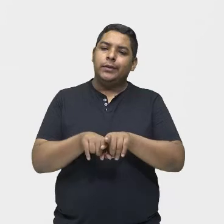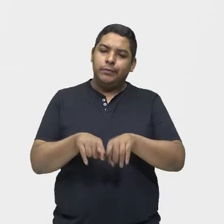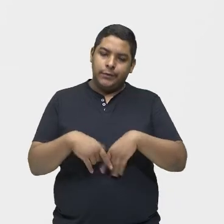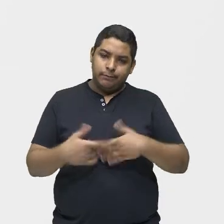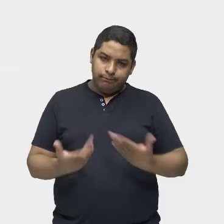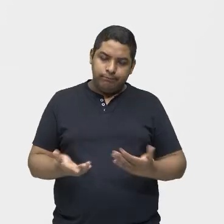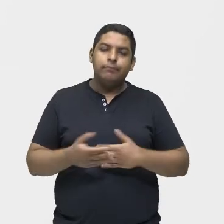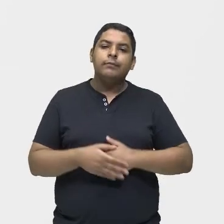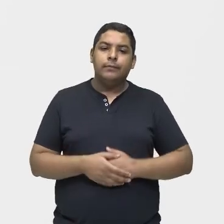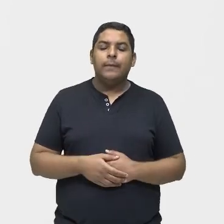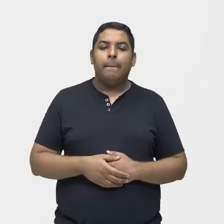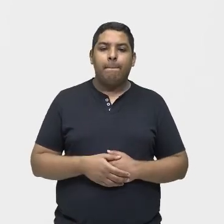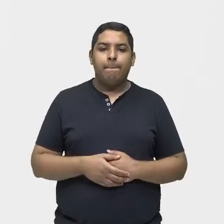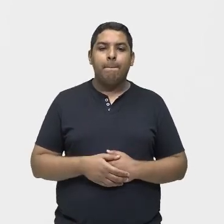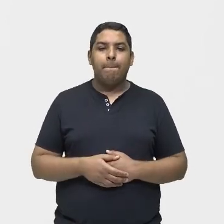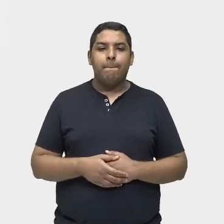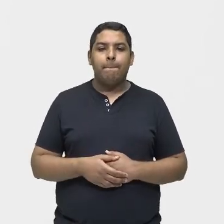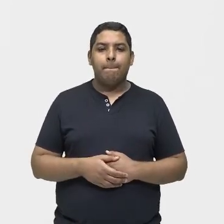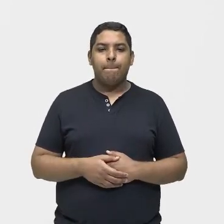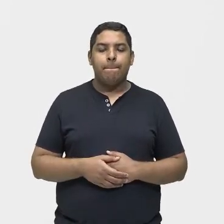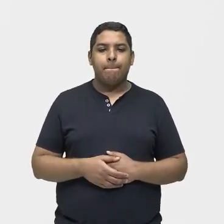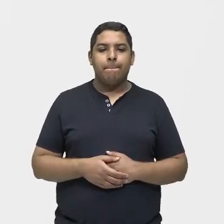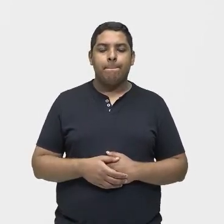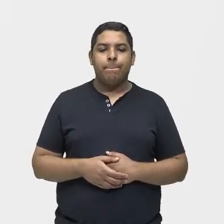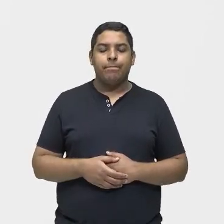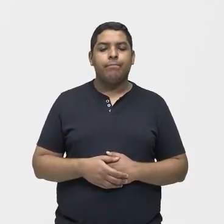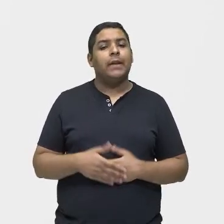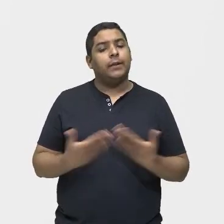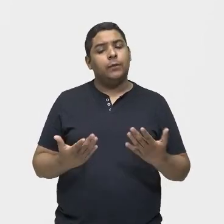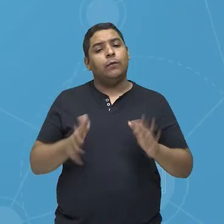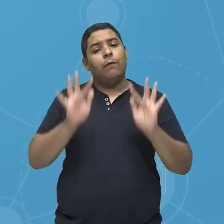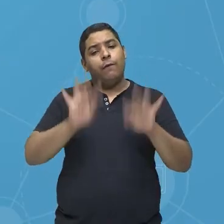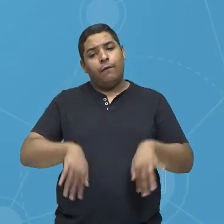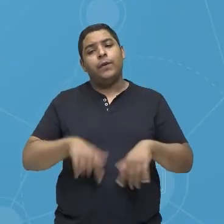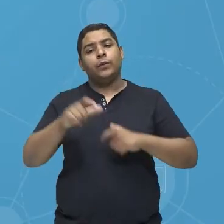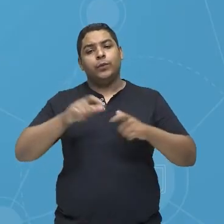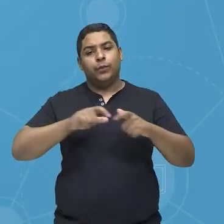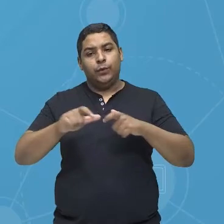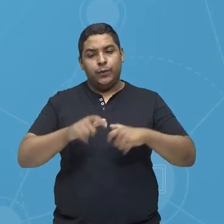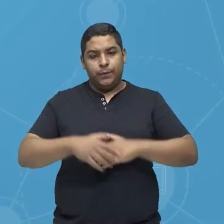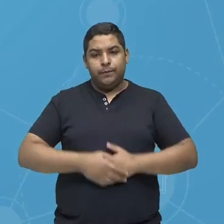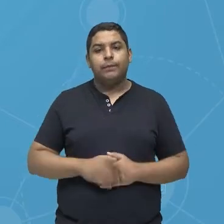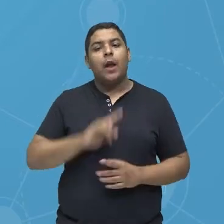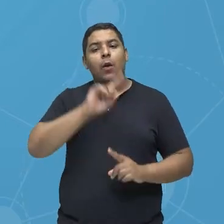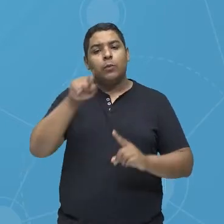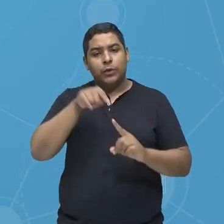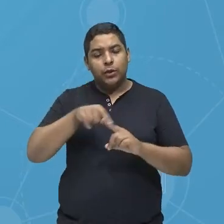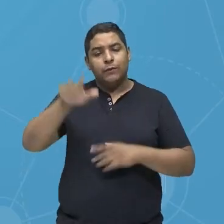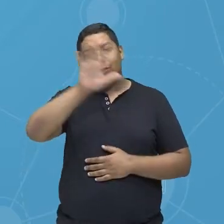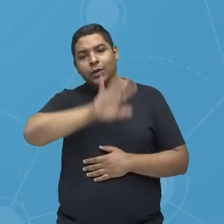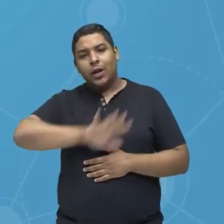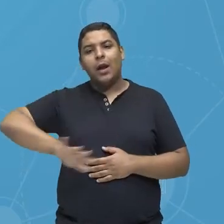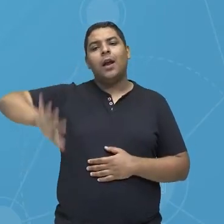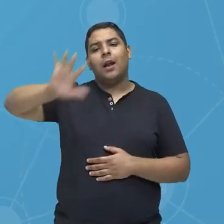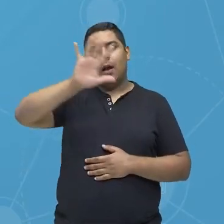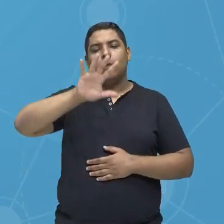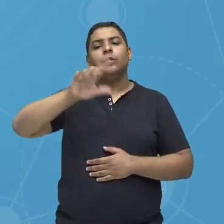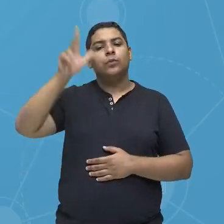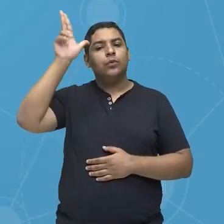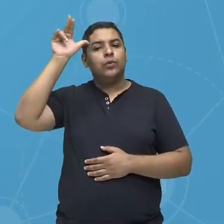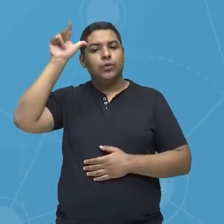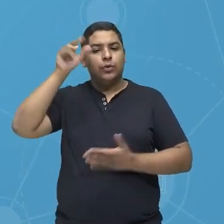de mover o rei para uma casa segura. O rei está morto e a partida termina ali imediatamente. Então, no checkmate, não